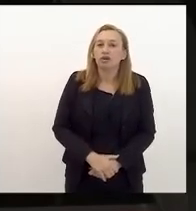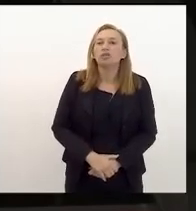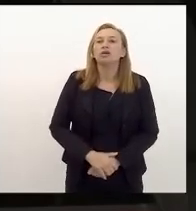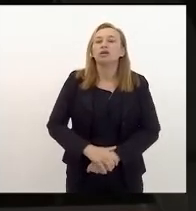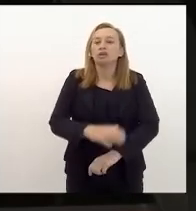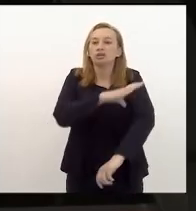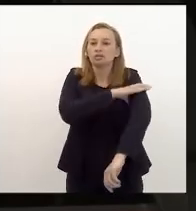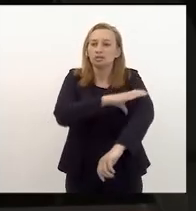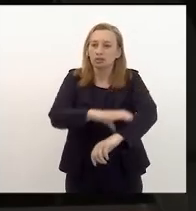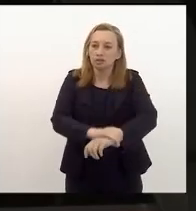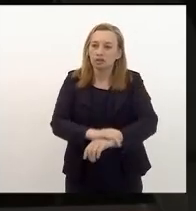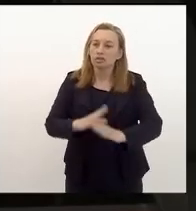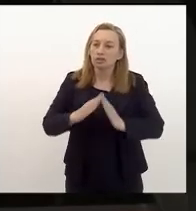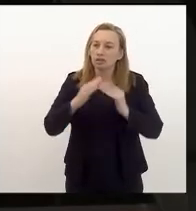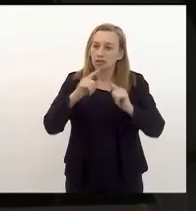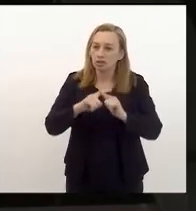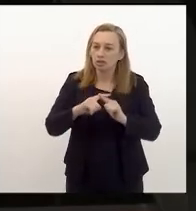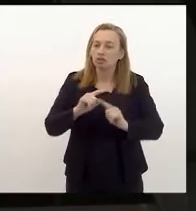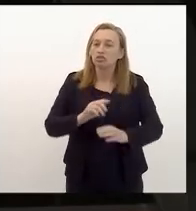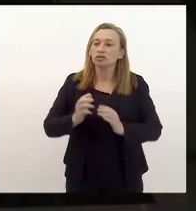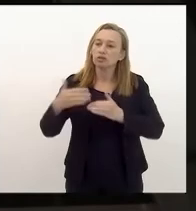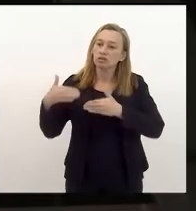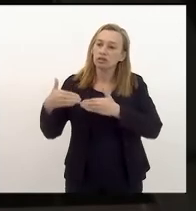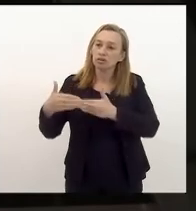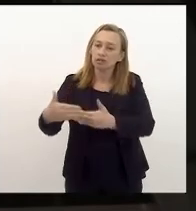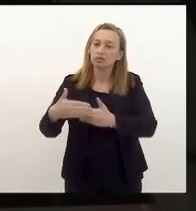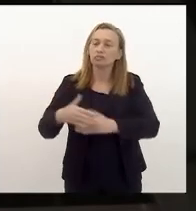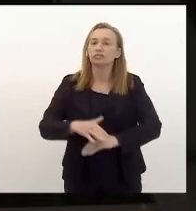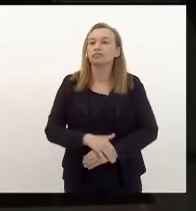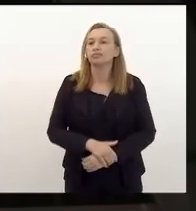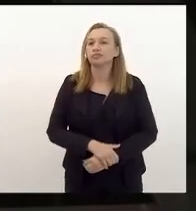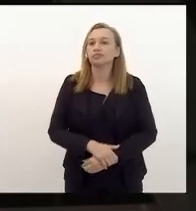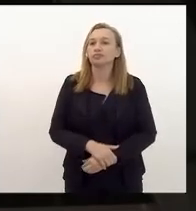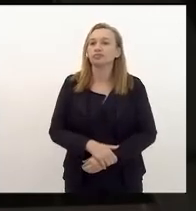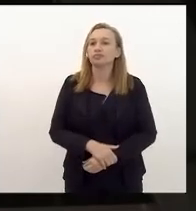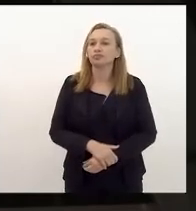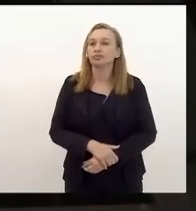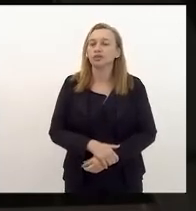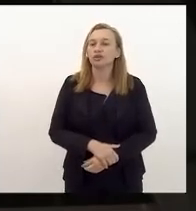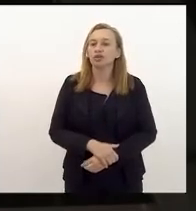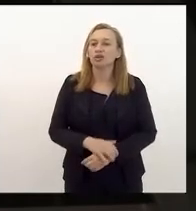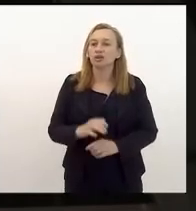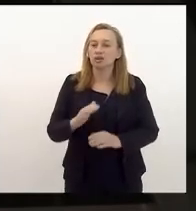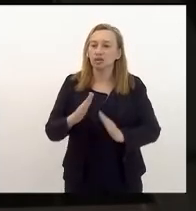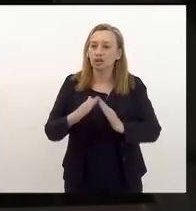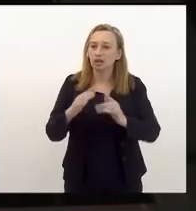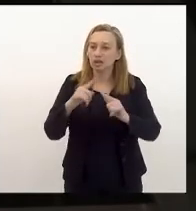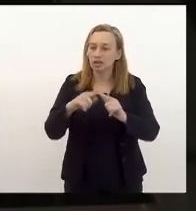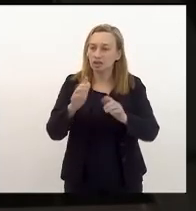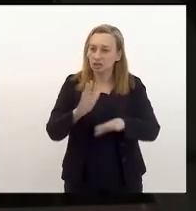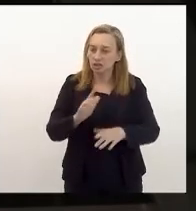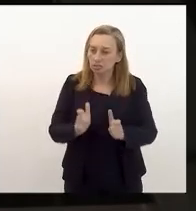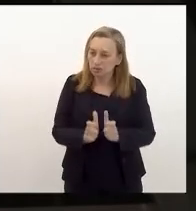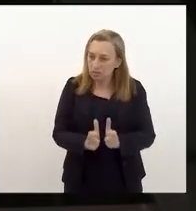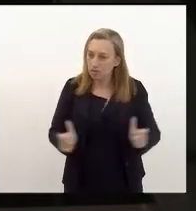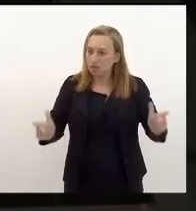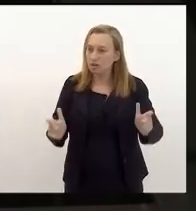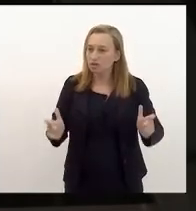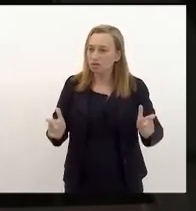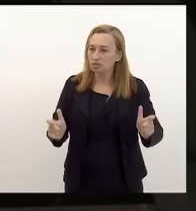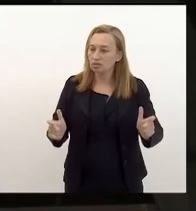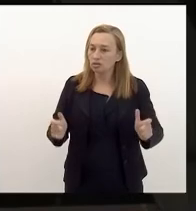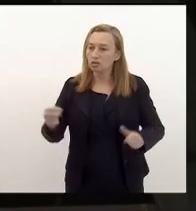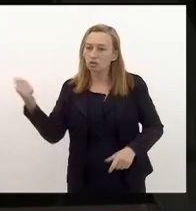de Deus, ela se tornou, ao longo dos anos, a maior igreja pentecostal do Brasil em número